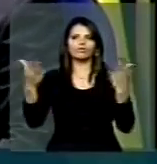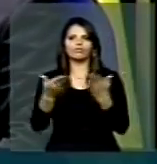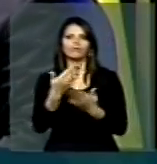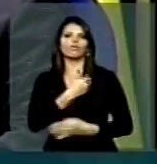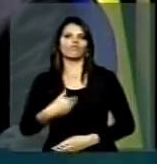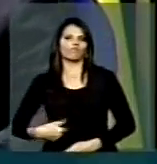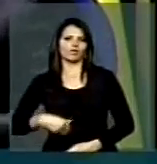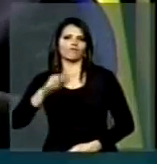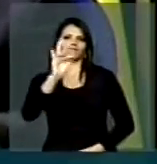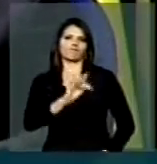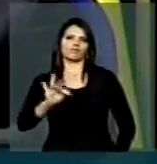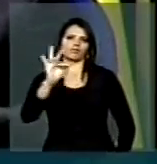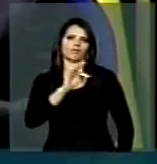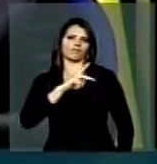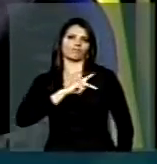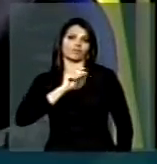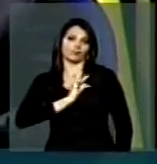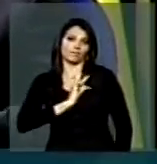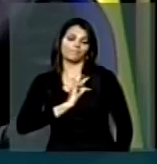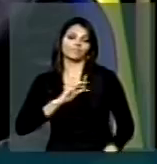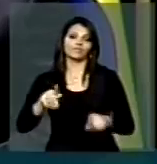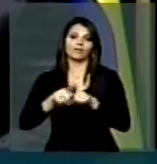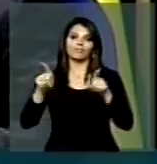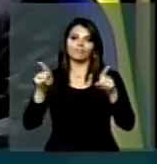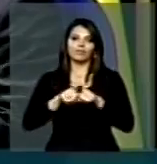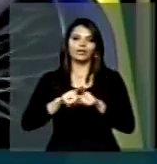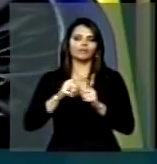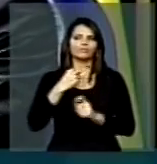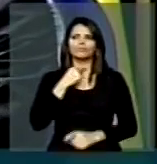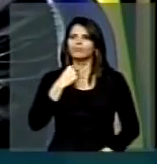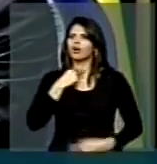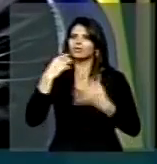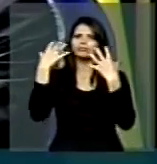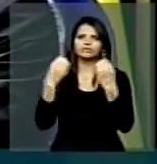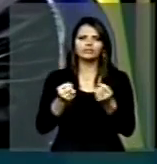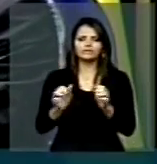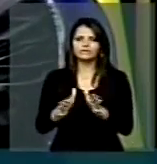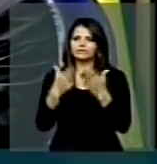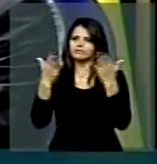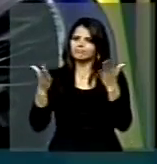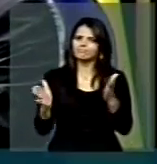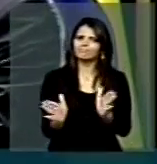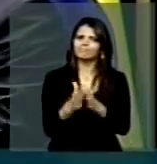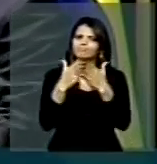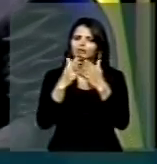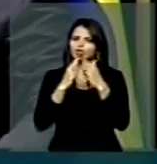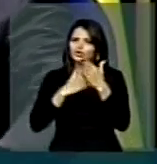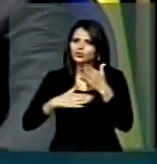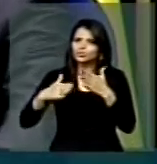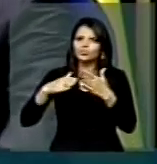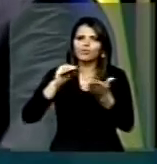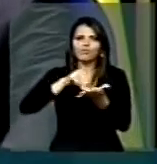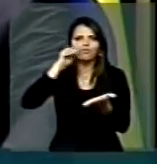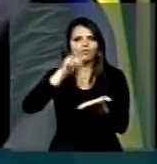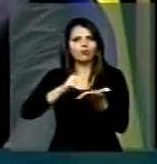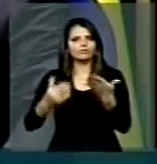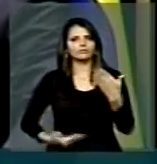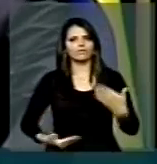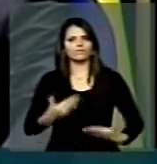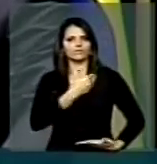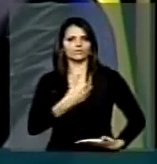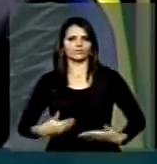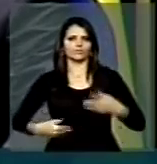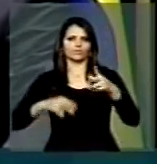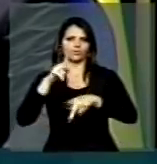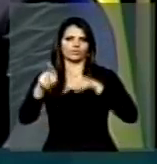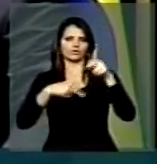governo federal. Não podemos continuar convivendo com carências agudas e insuficiências de toda ordem nos serviços públicos básicos